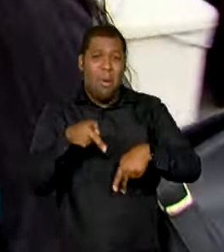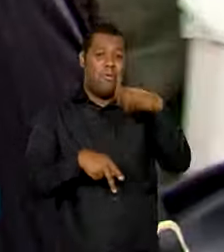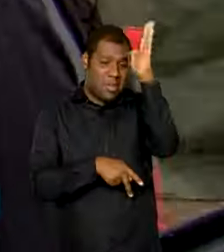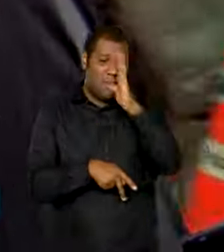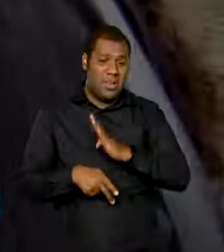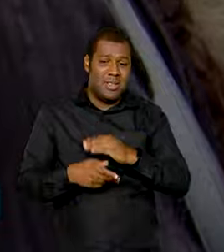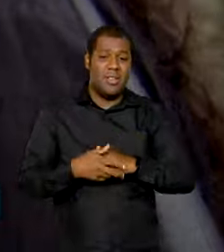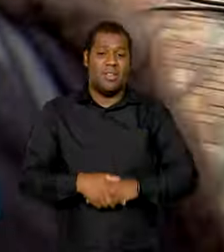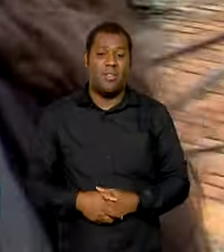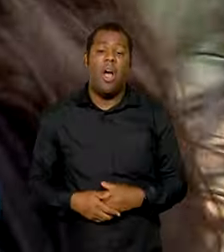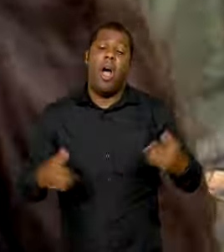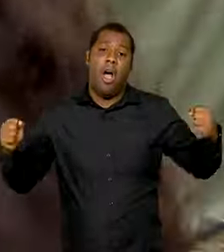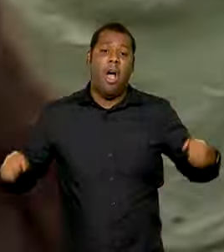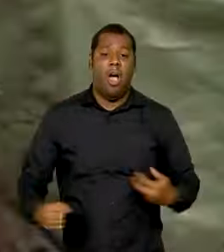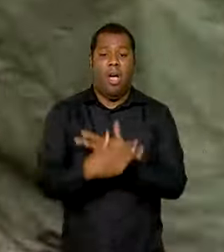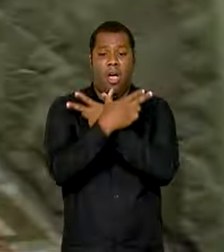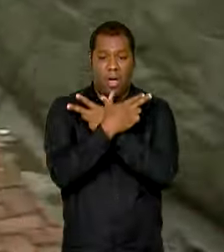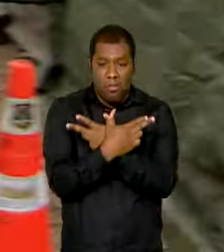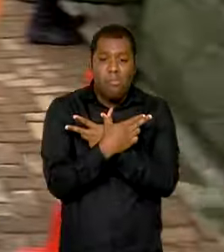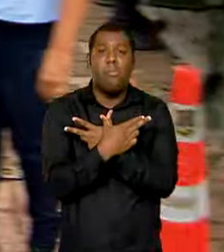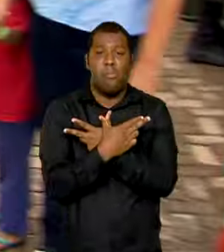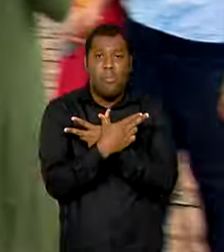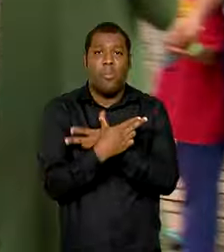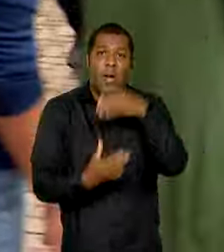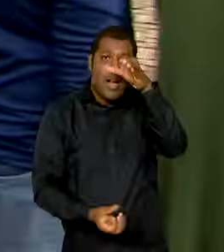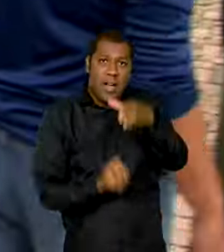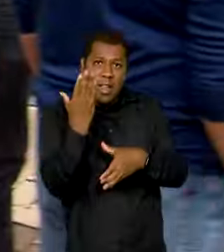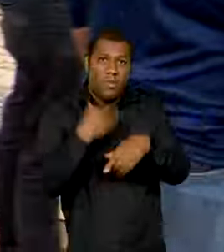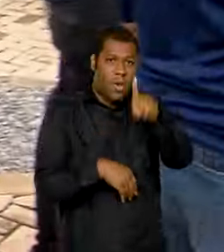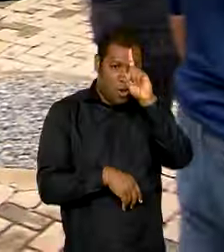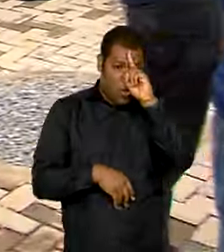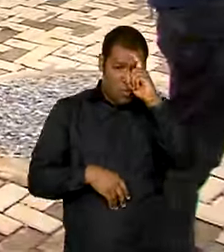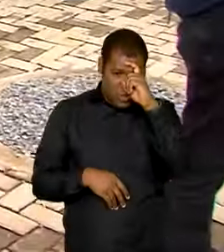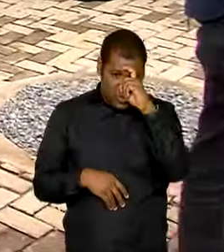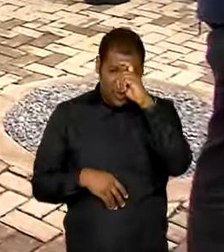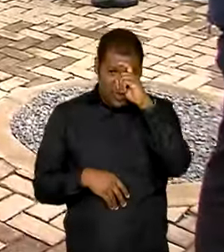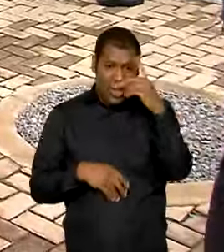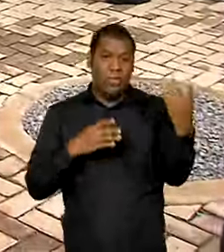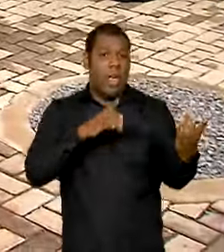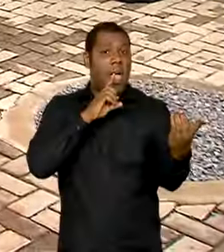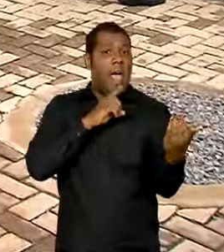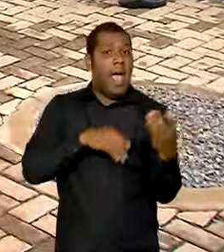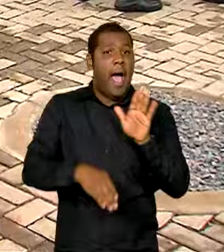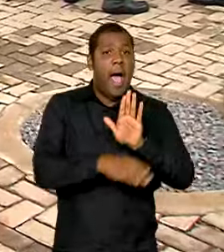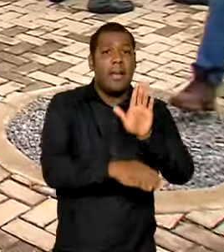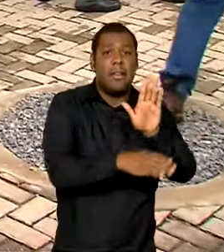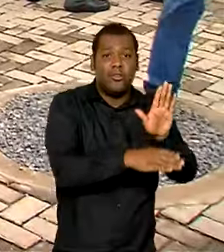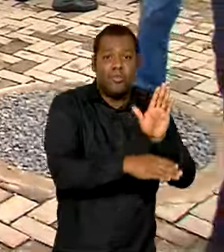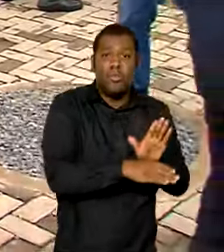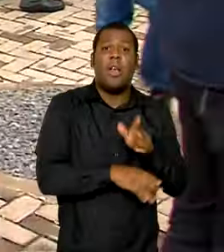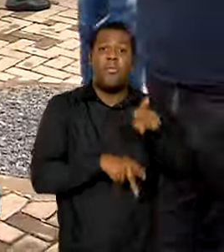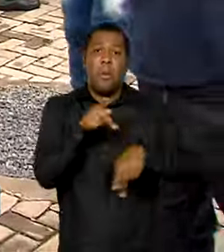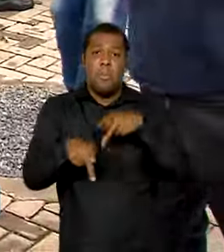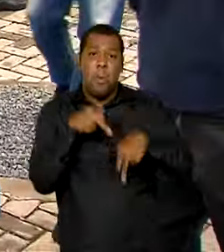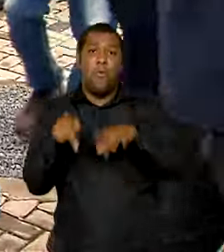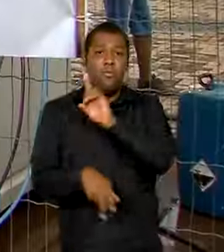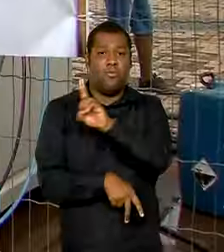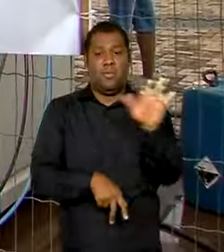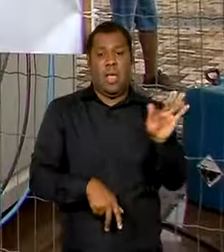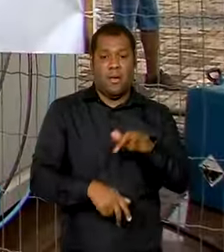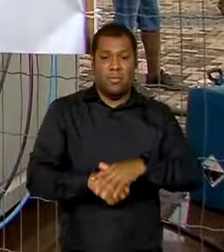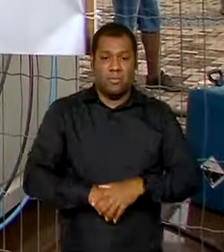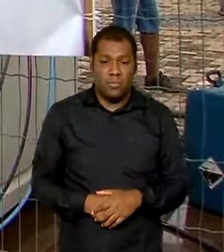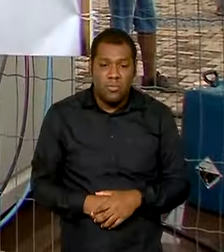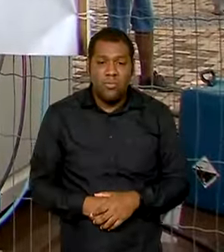fez com que a Força Aérea Brasileira instalasse um hospital de campanha para socorrer a população do Distrito Federal.